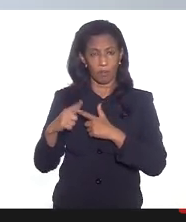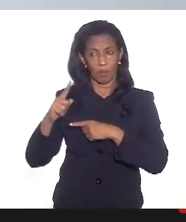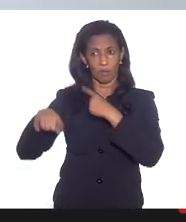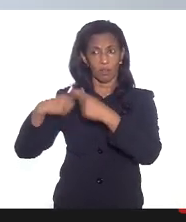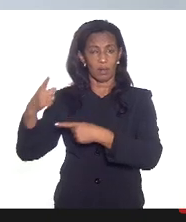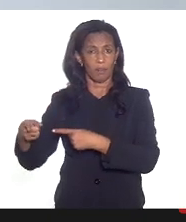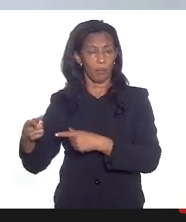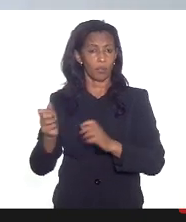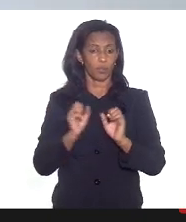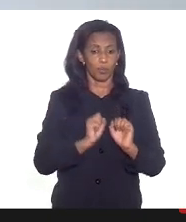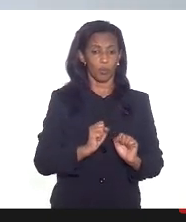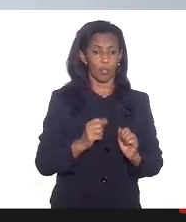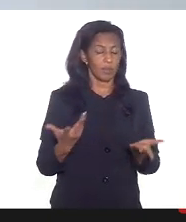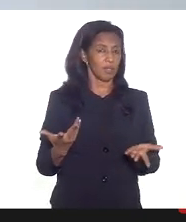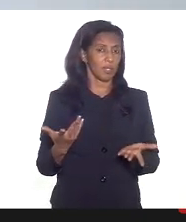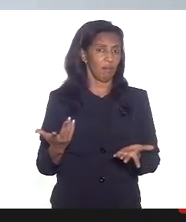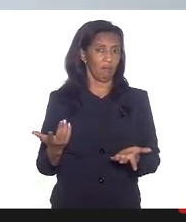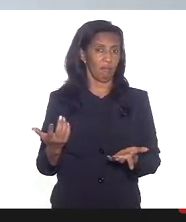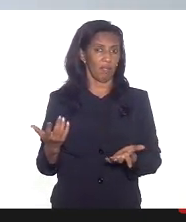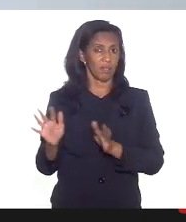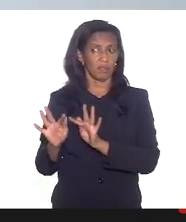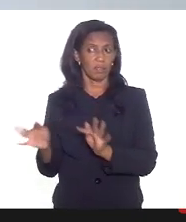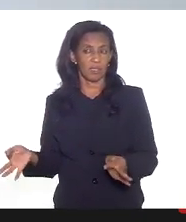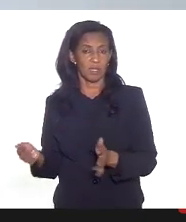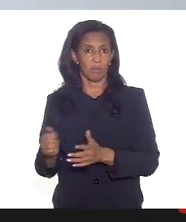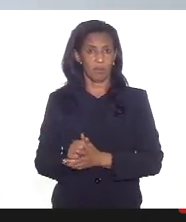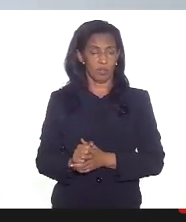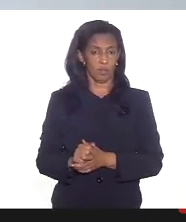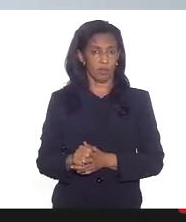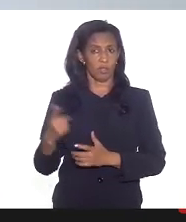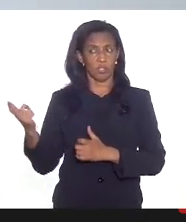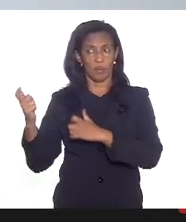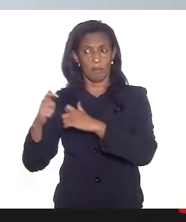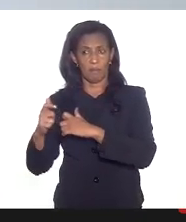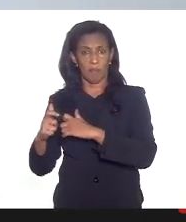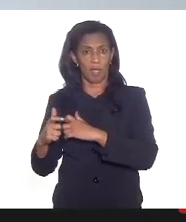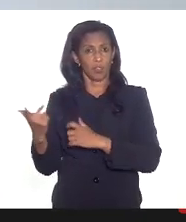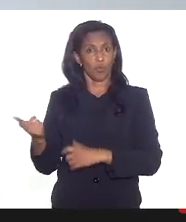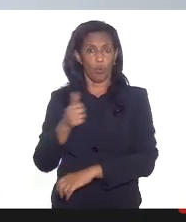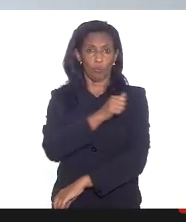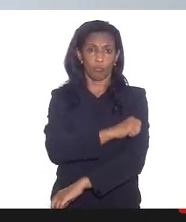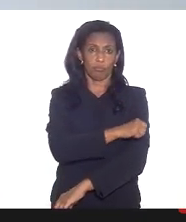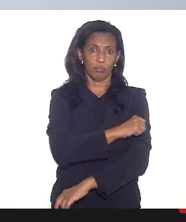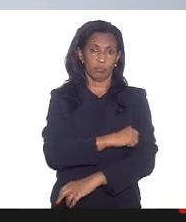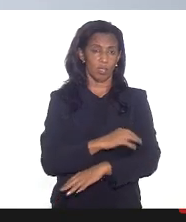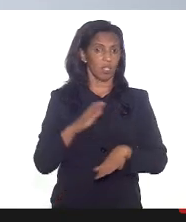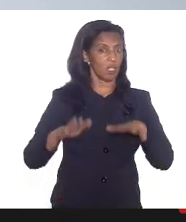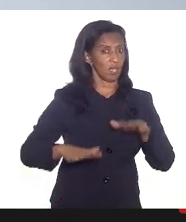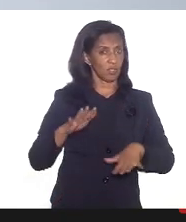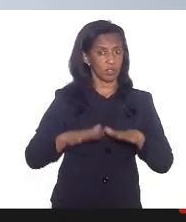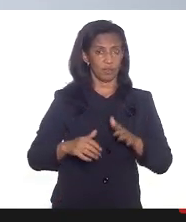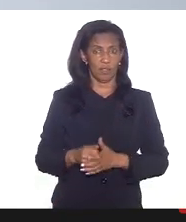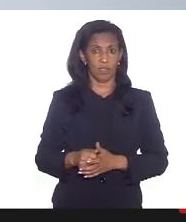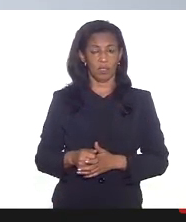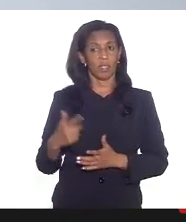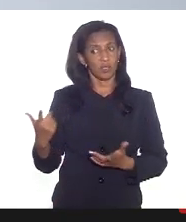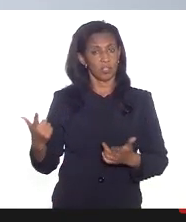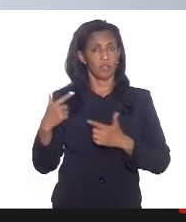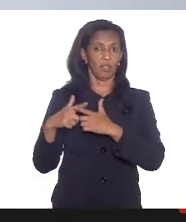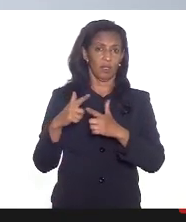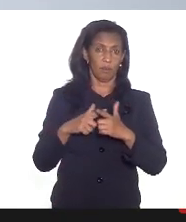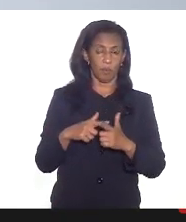pode ser assim excepcional ela passou por um atendimento seja médico seja de enfermagem e às vezes a gente vai ter